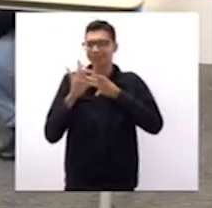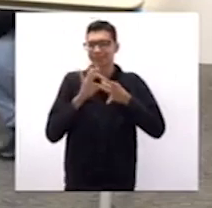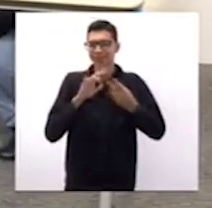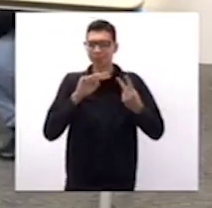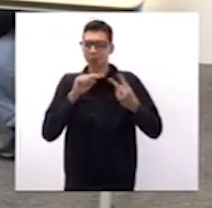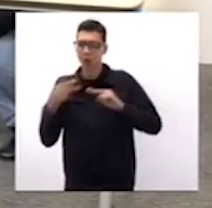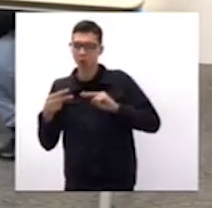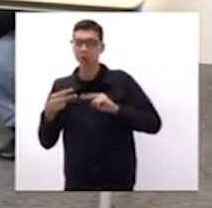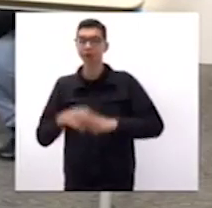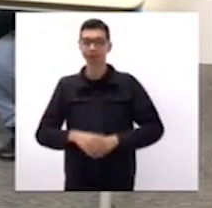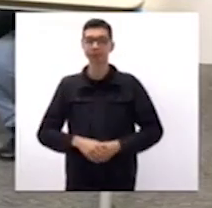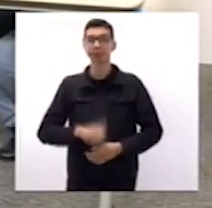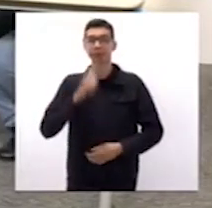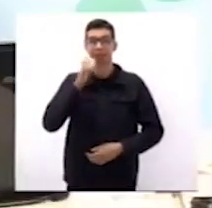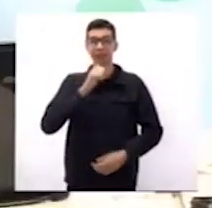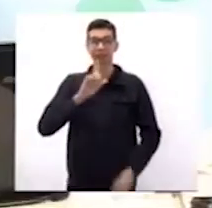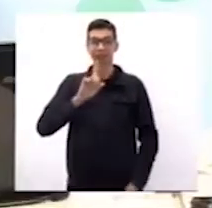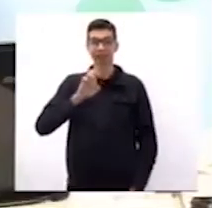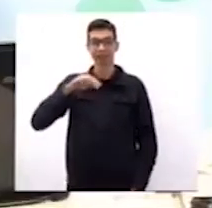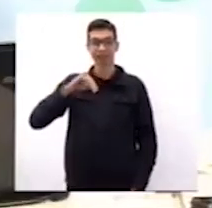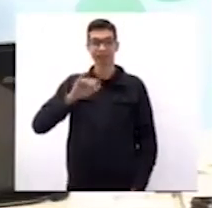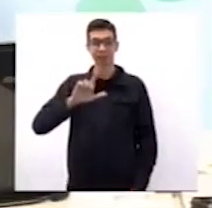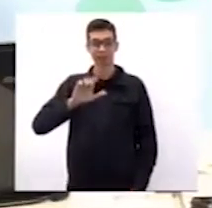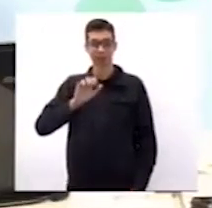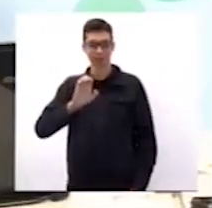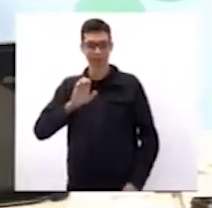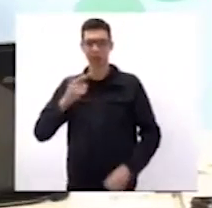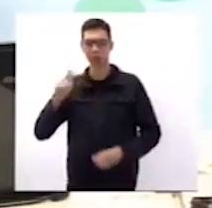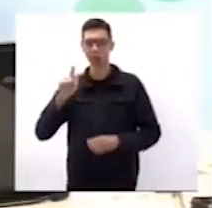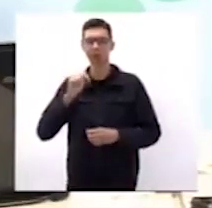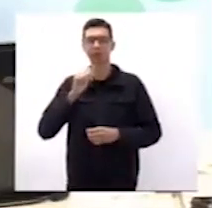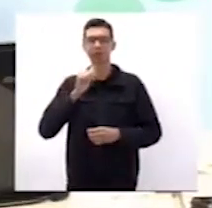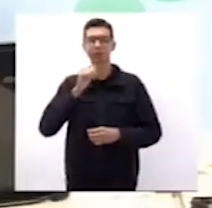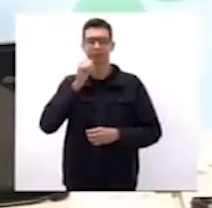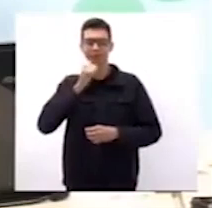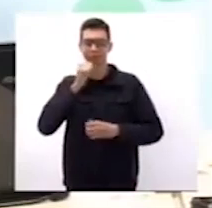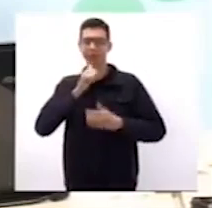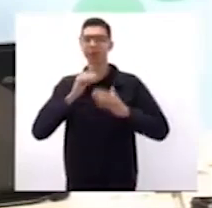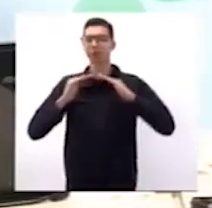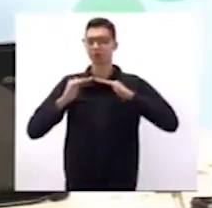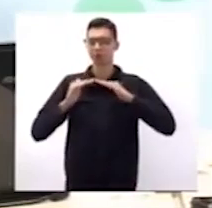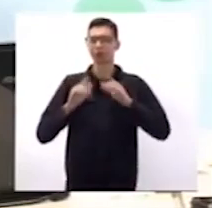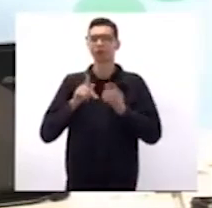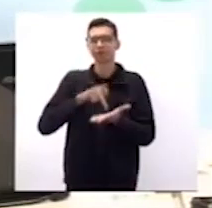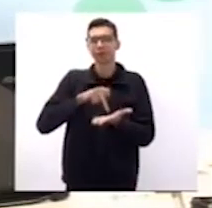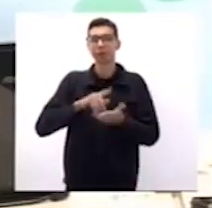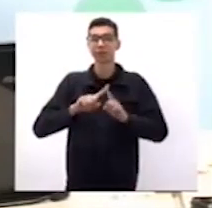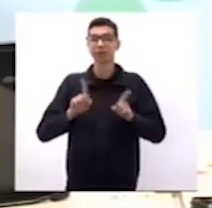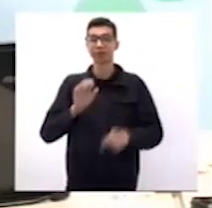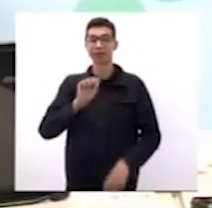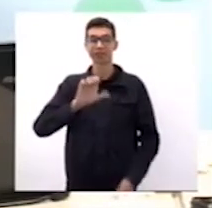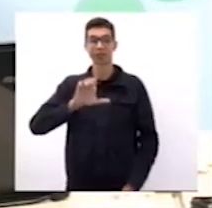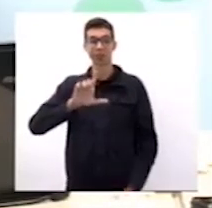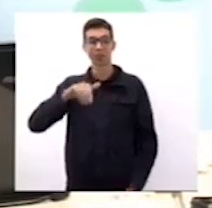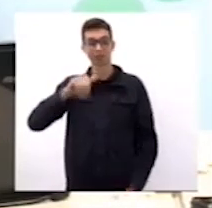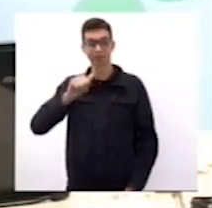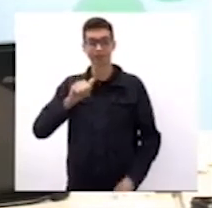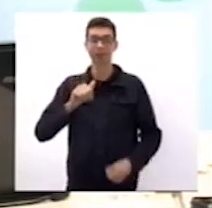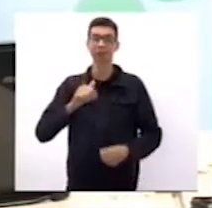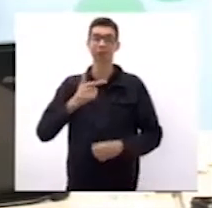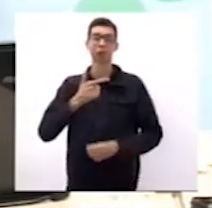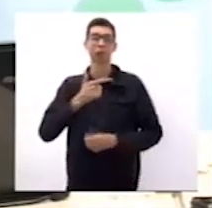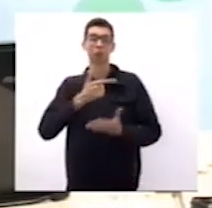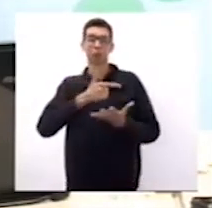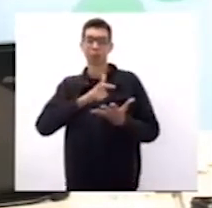concordam que isso seja verdadeiro, porém, Selma, Rosângela, Vlamira, José